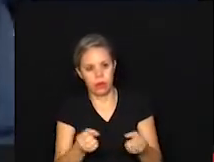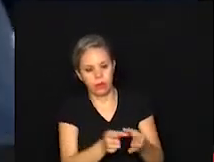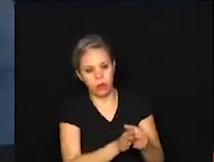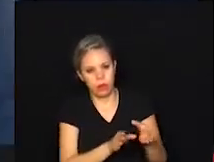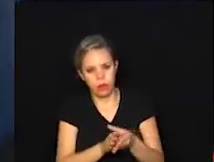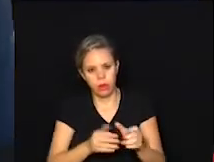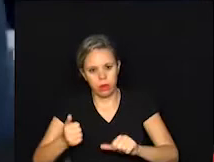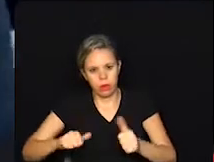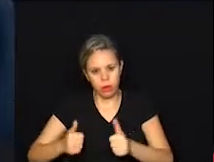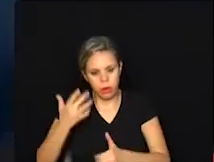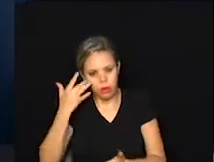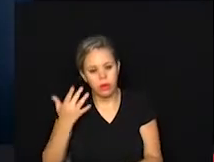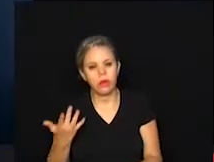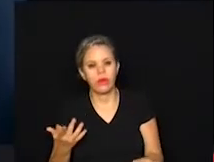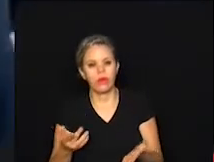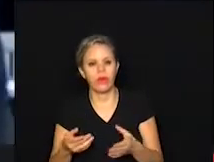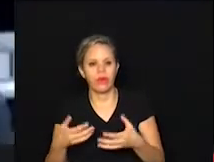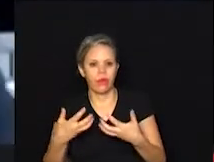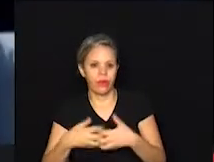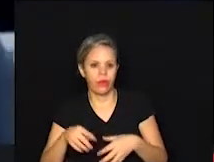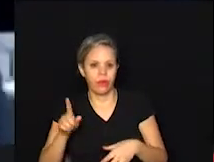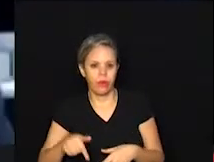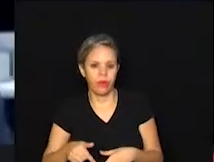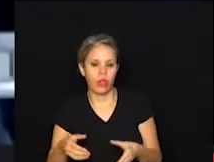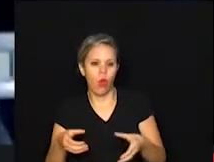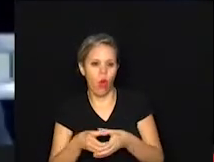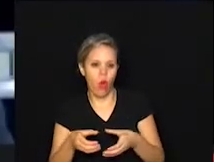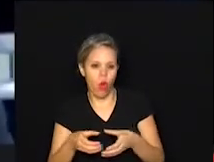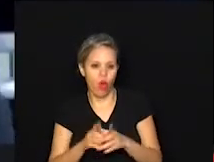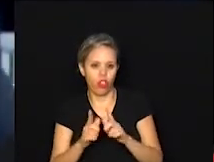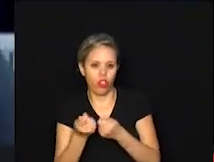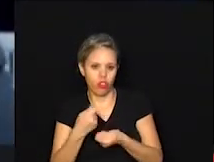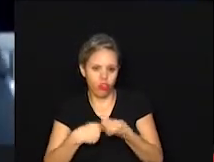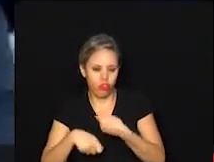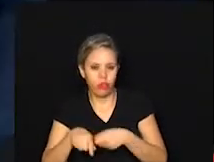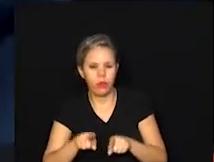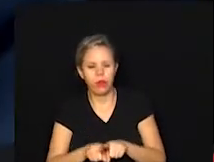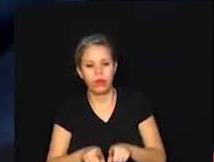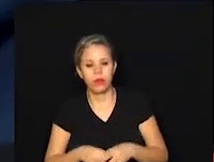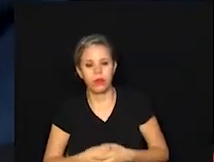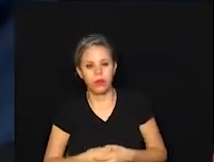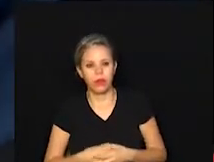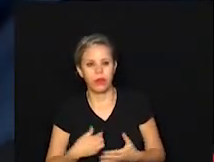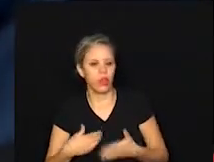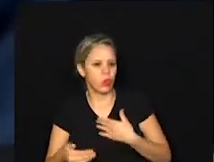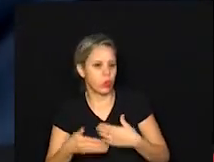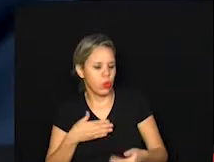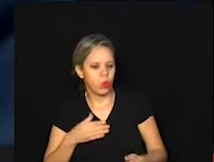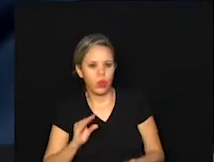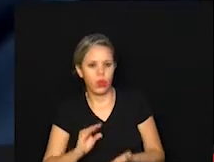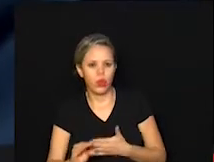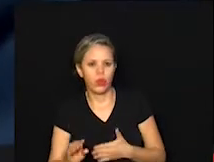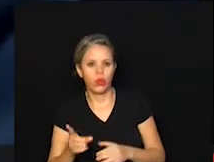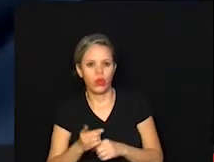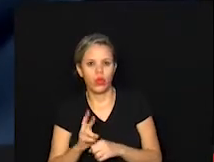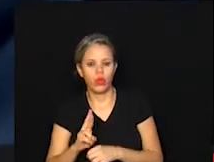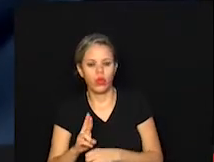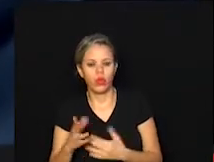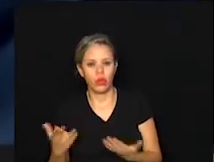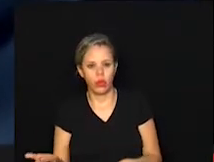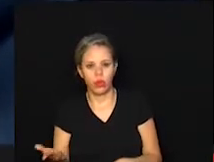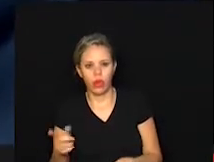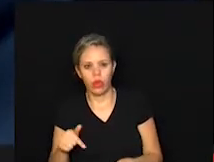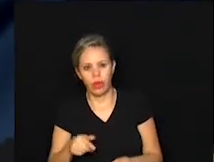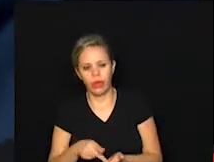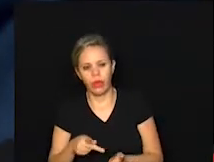O Conselho já funciona como um comitê gestor de qualquer recurso, né, doutor Tagino, que venha